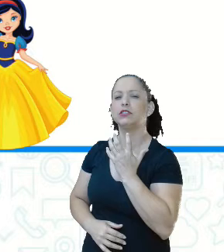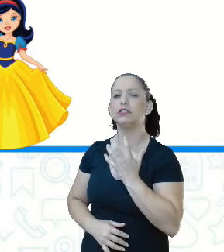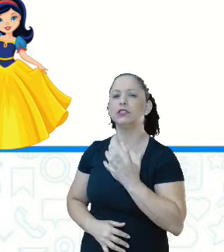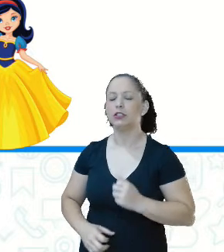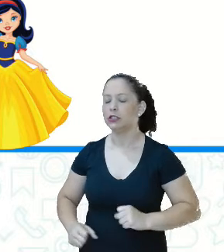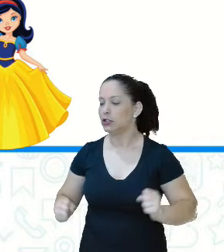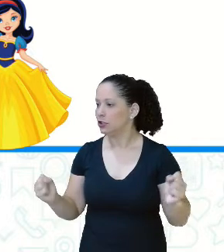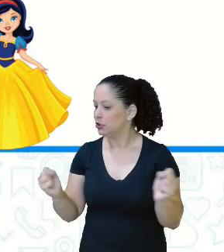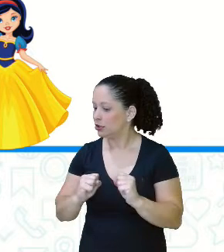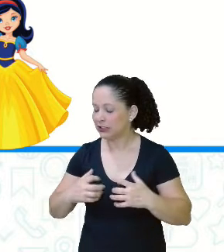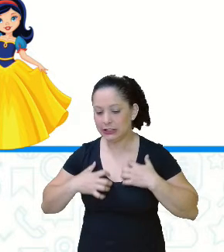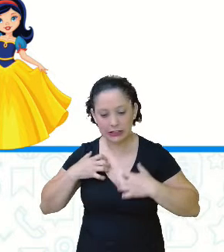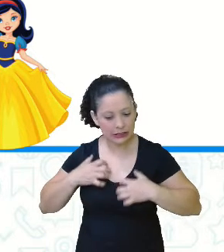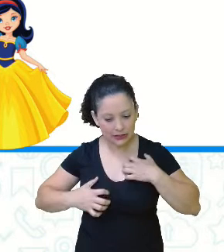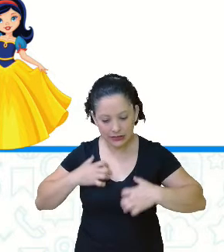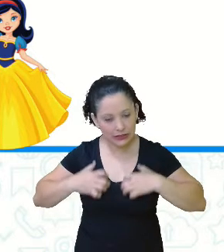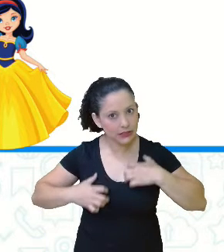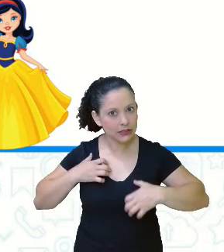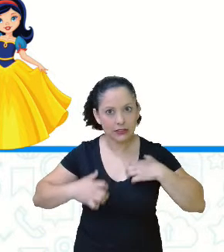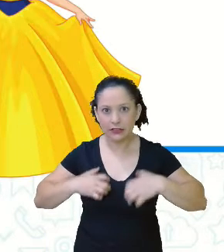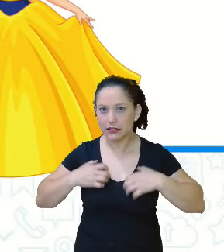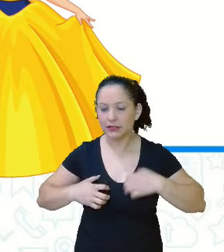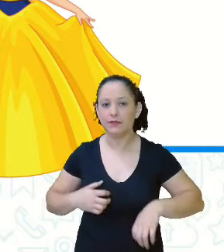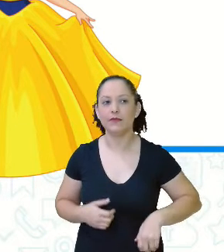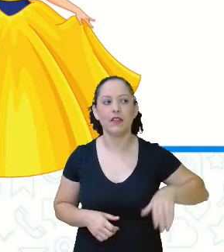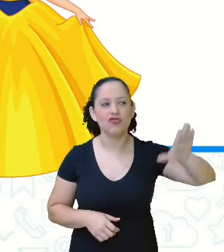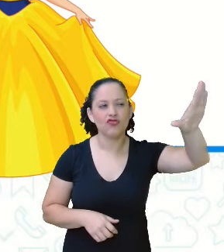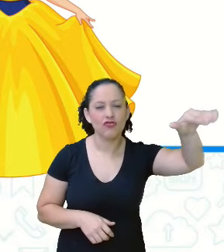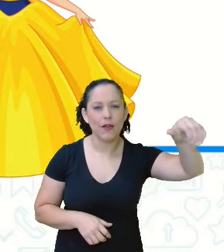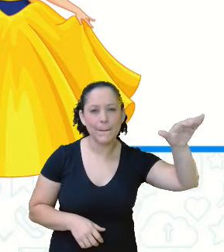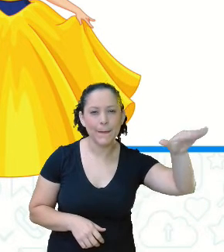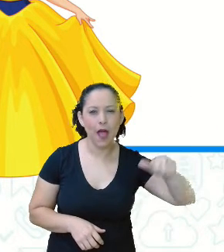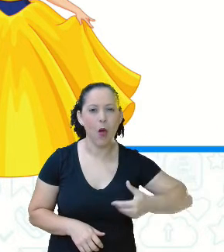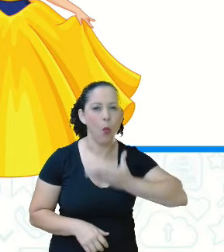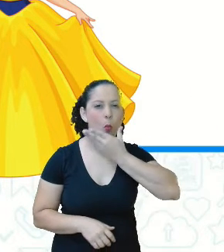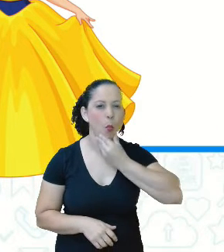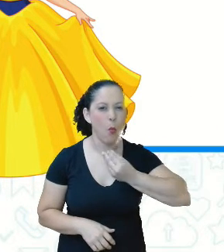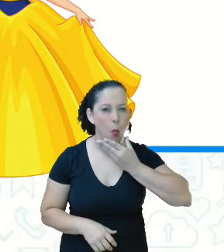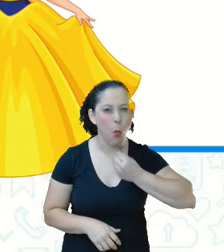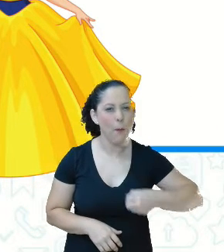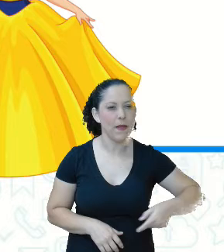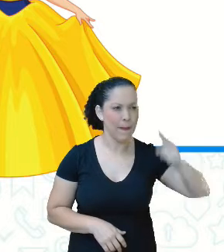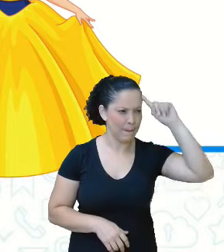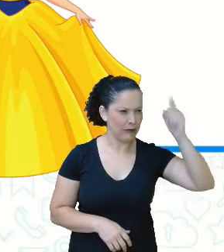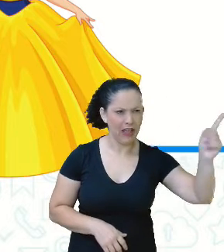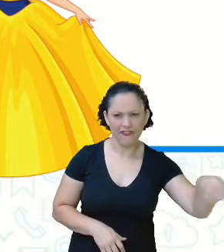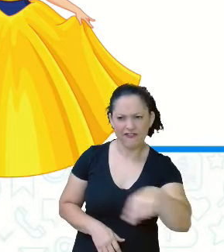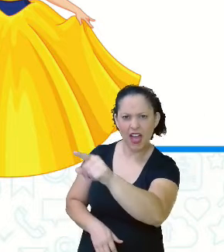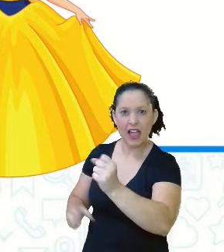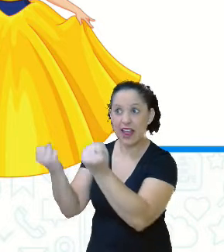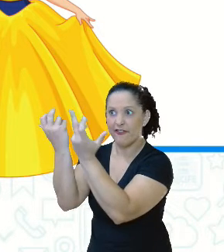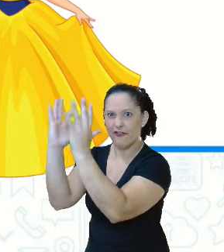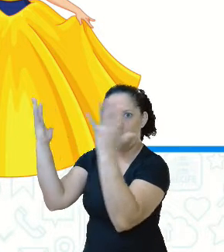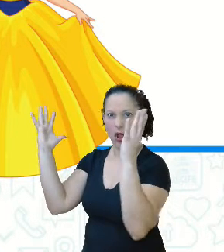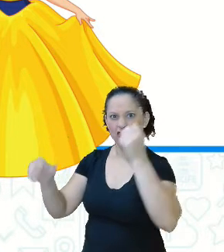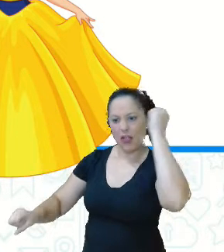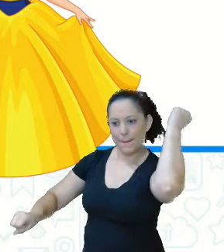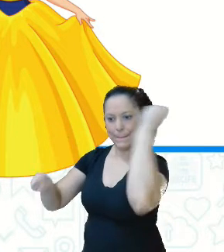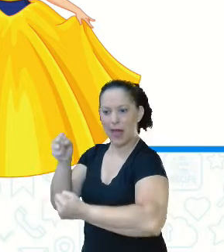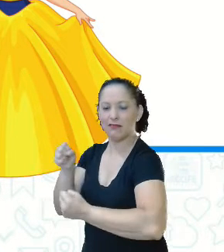de ciúmes, mandou chamar o seu caçador e disse-lhe: leva a Branca de Neve para a floresta e